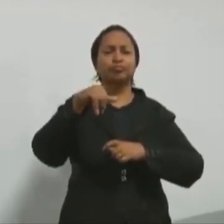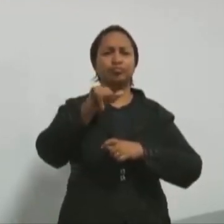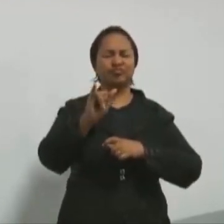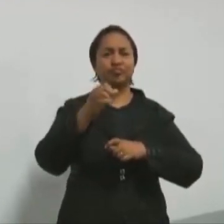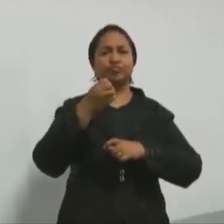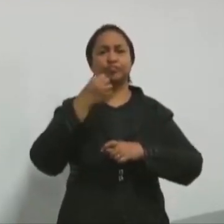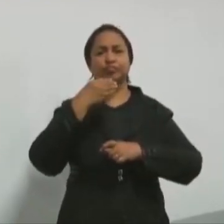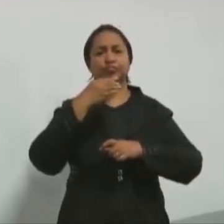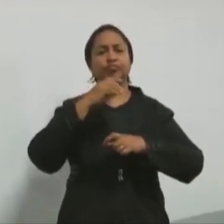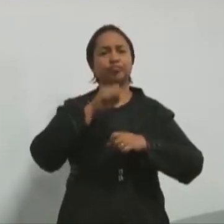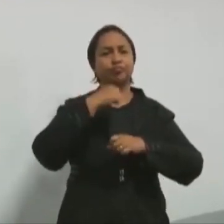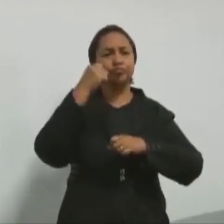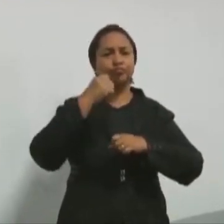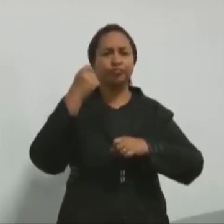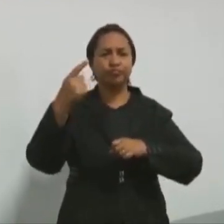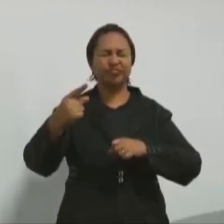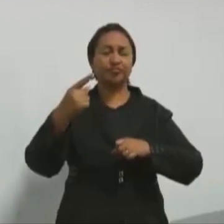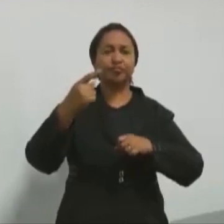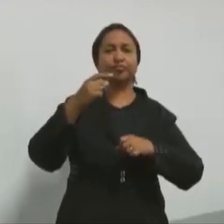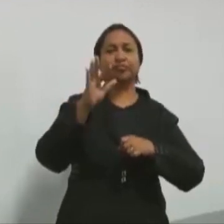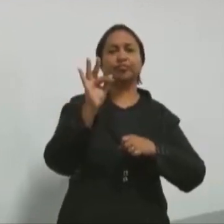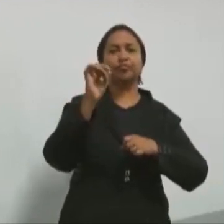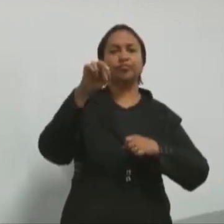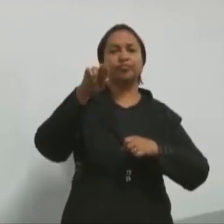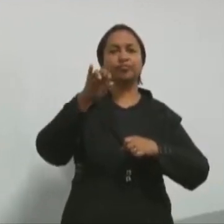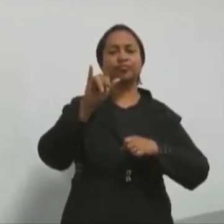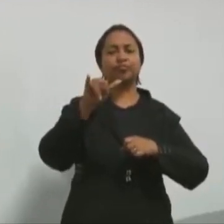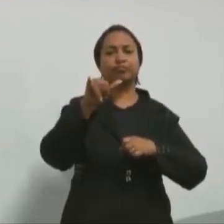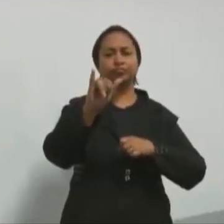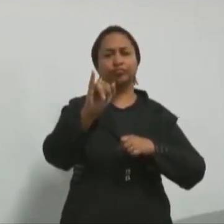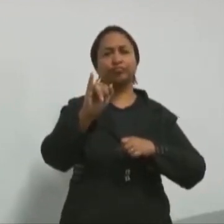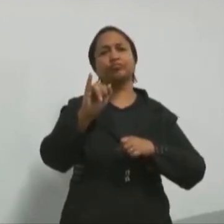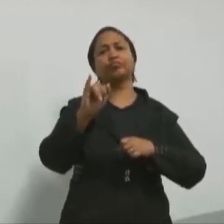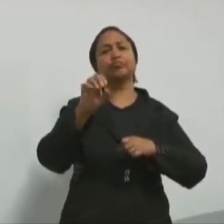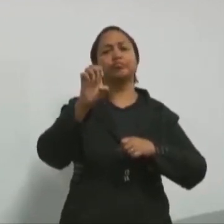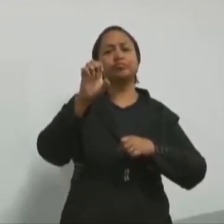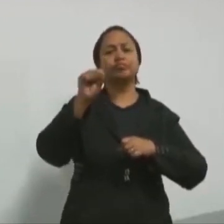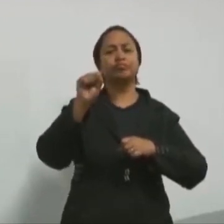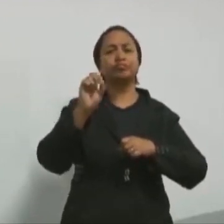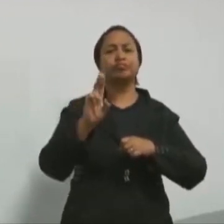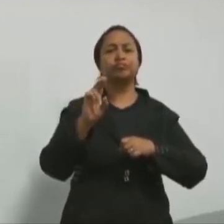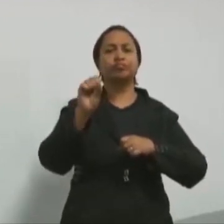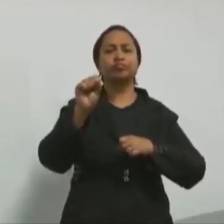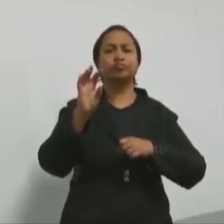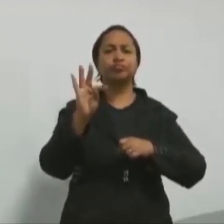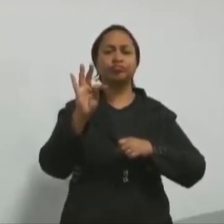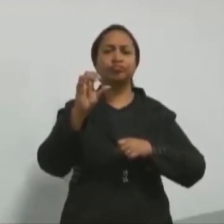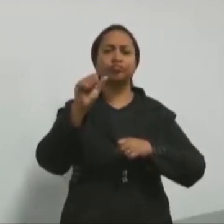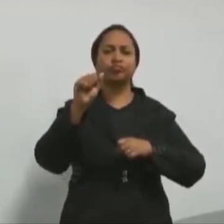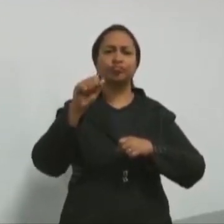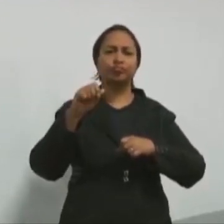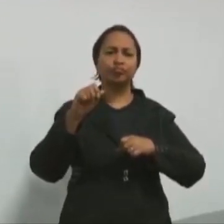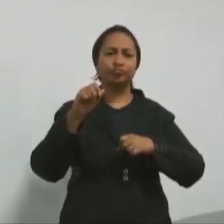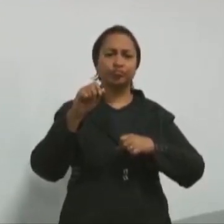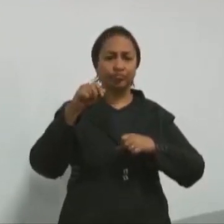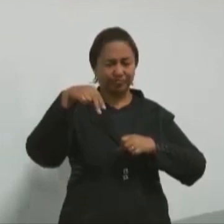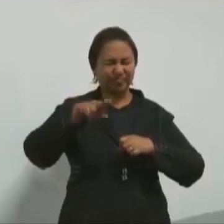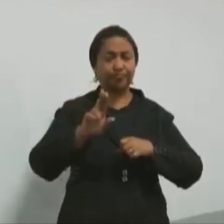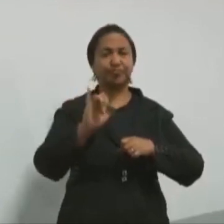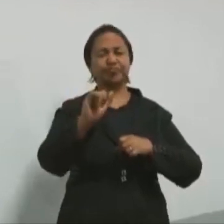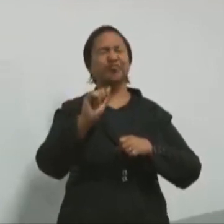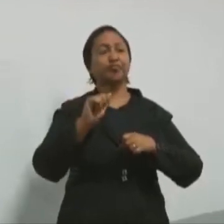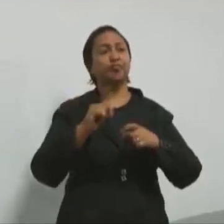eu sempre estou reiterando a essas necessidades às vezes até ficando chato mas é que infelizmente a coisa não acontece